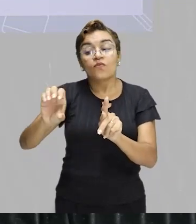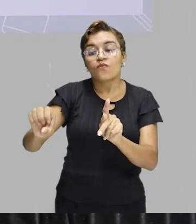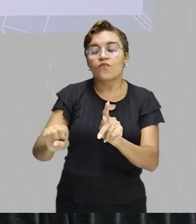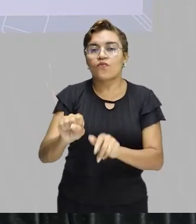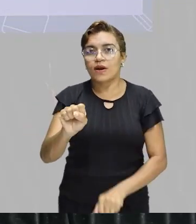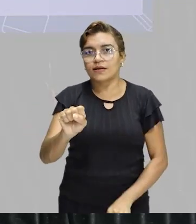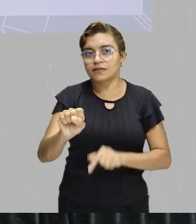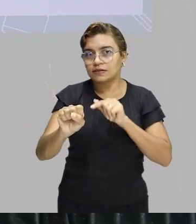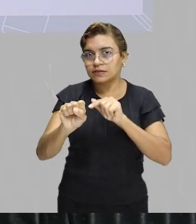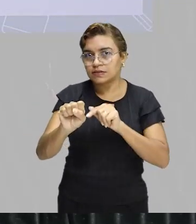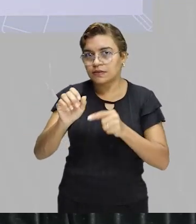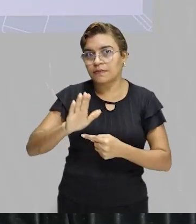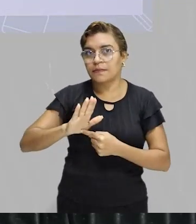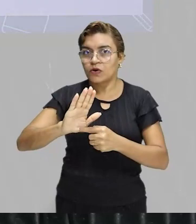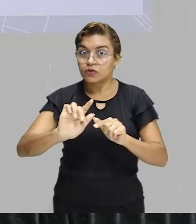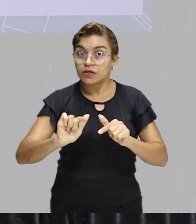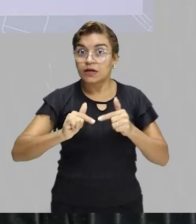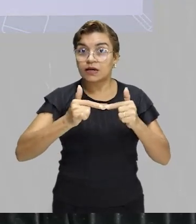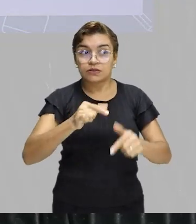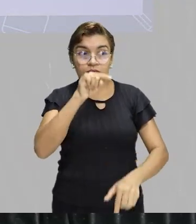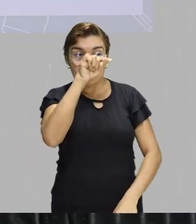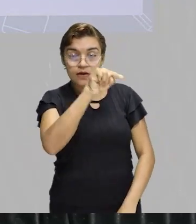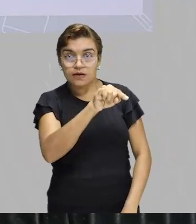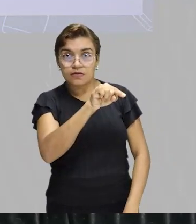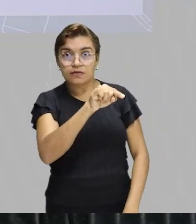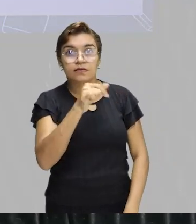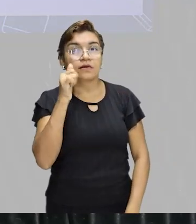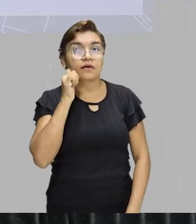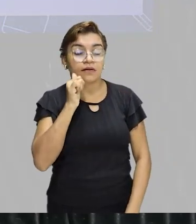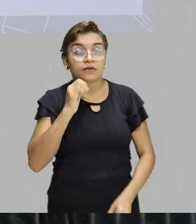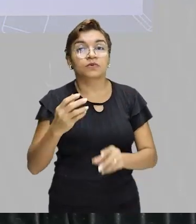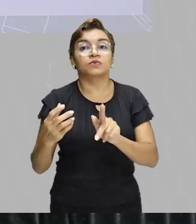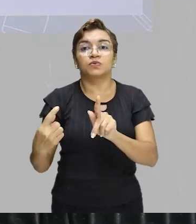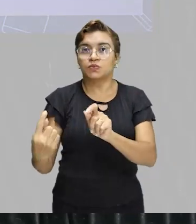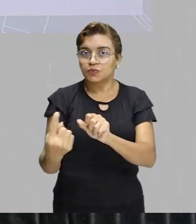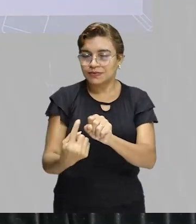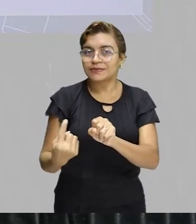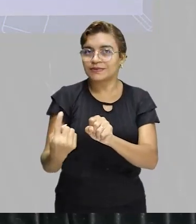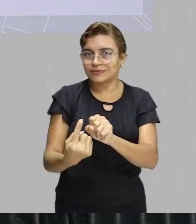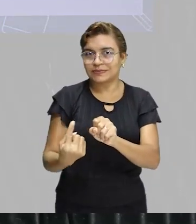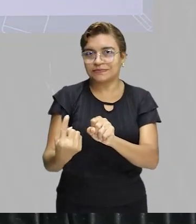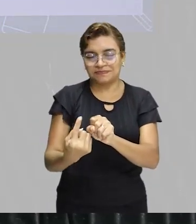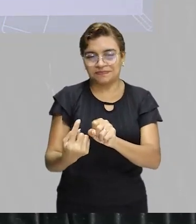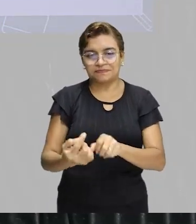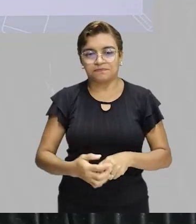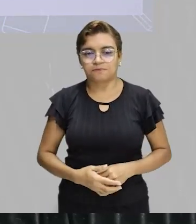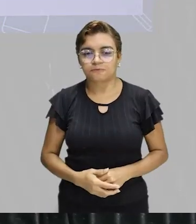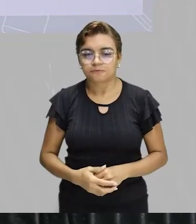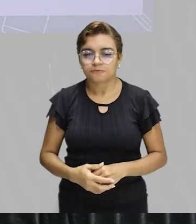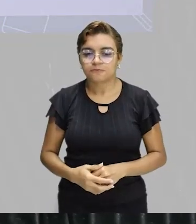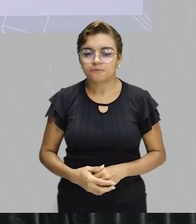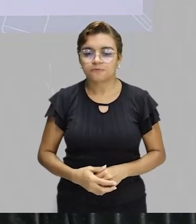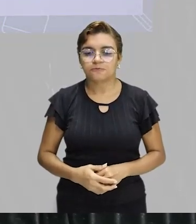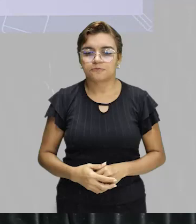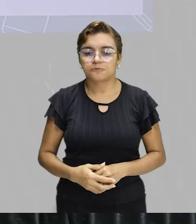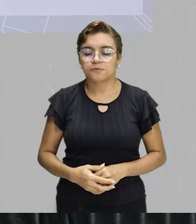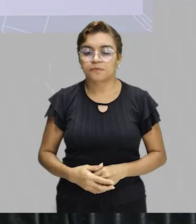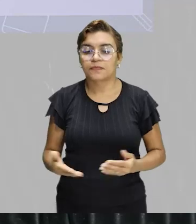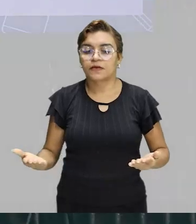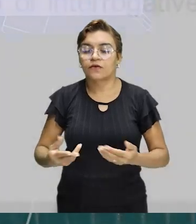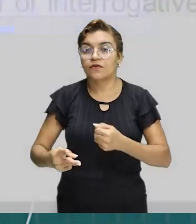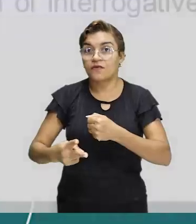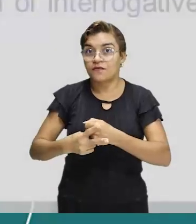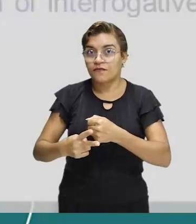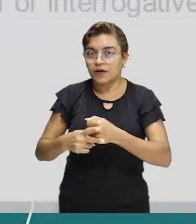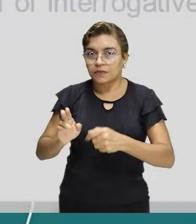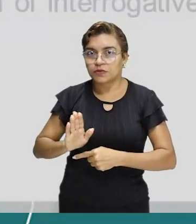que quem praticou a ação foi ele ou ela no singular. Bom? Vamos falar agora dos verbos